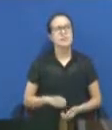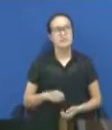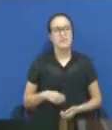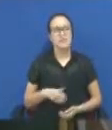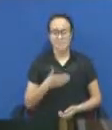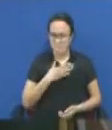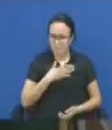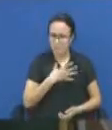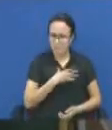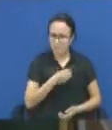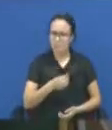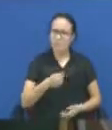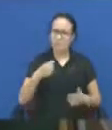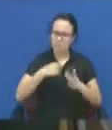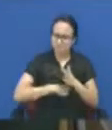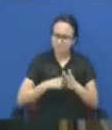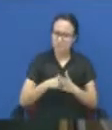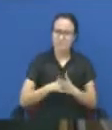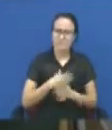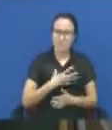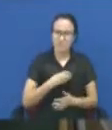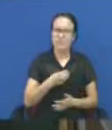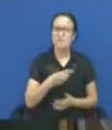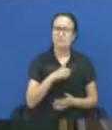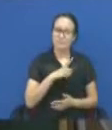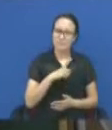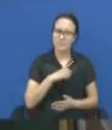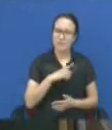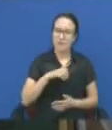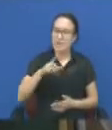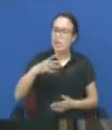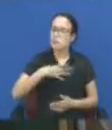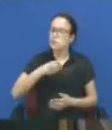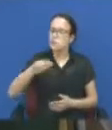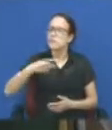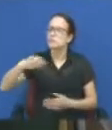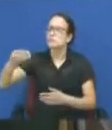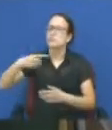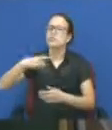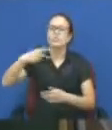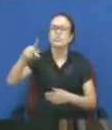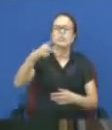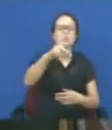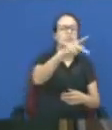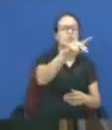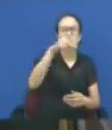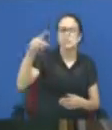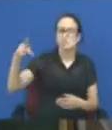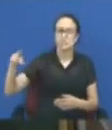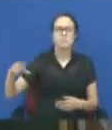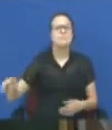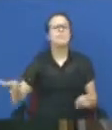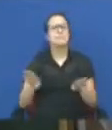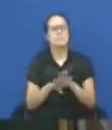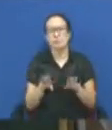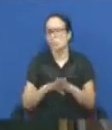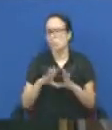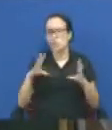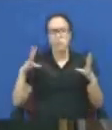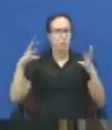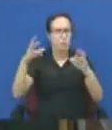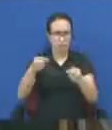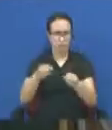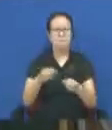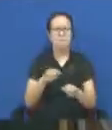filho e eu lutarei para que todos os outros filhos de todas as outras pessoas, sejam ricos, sejam pobres, também tenham este mesmo